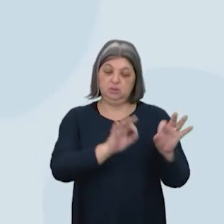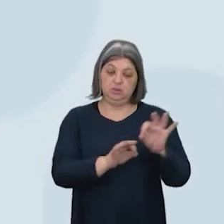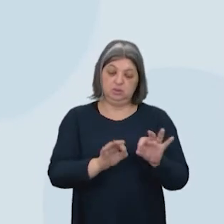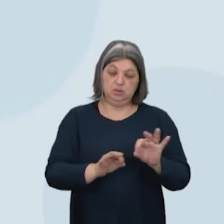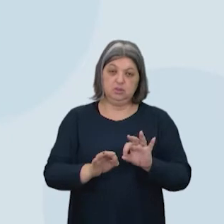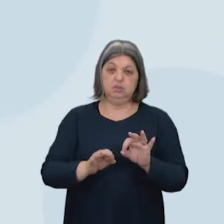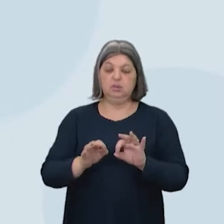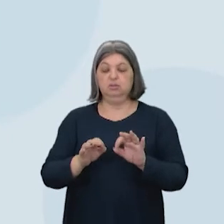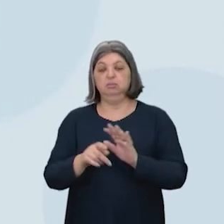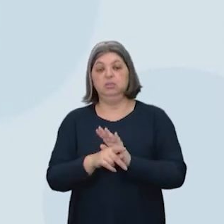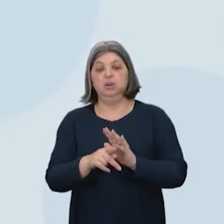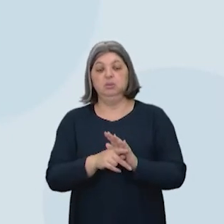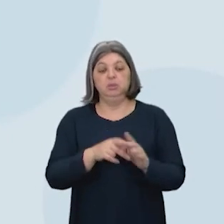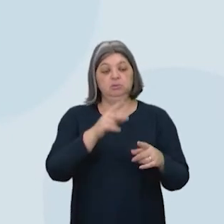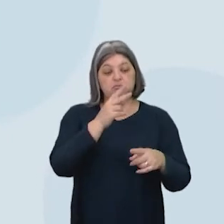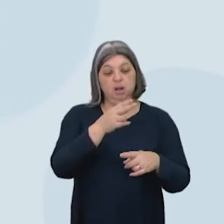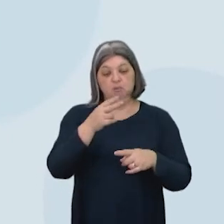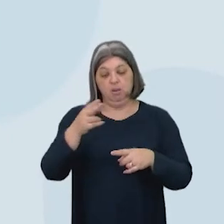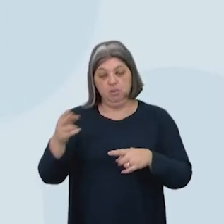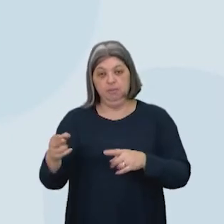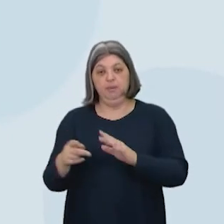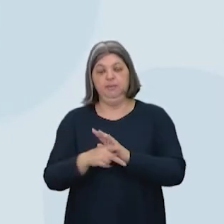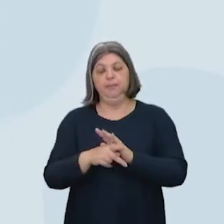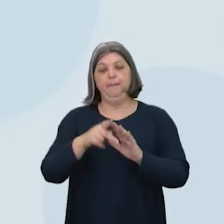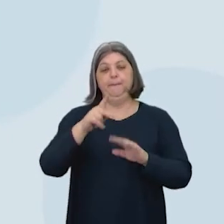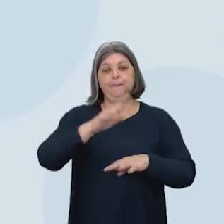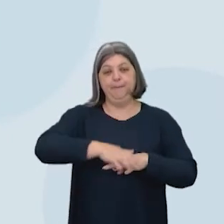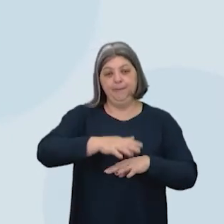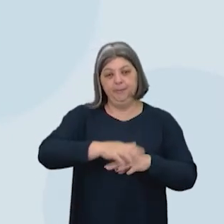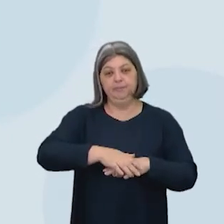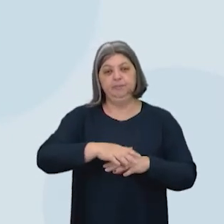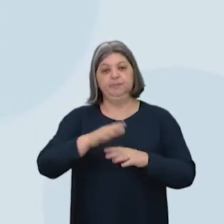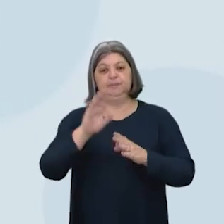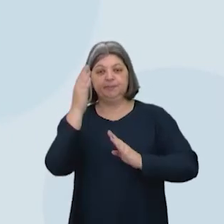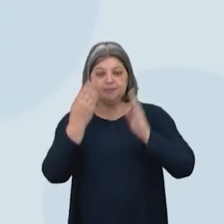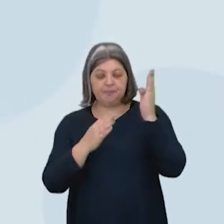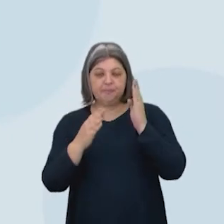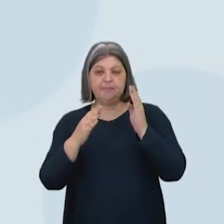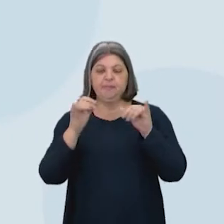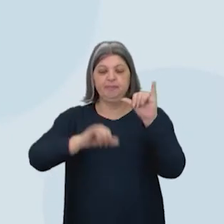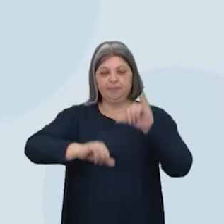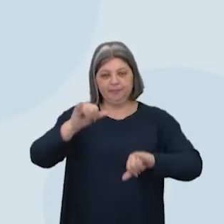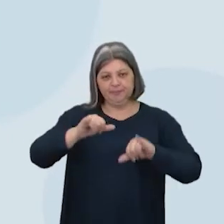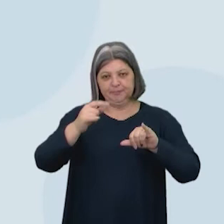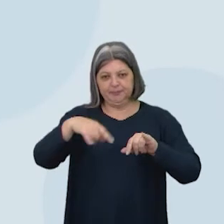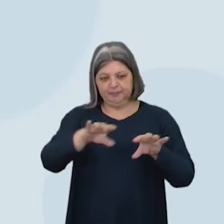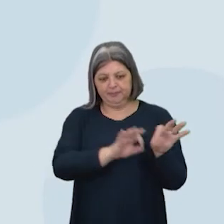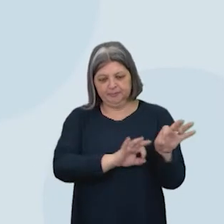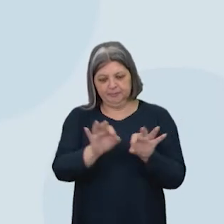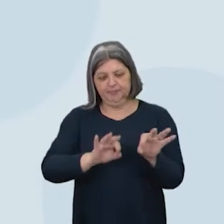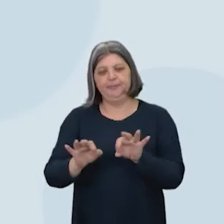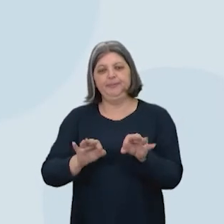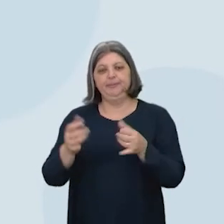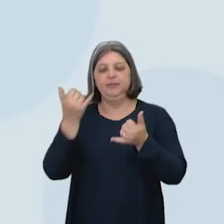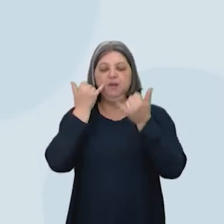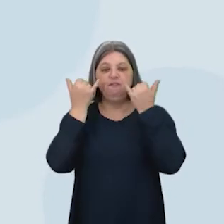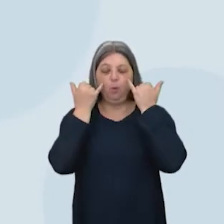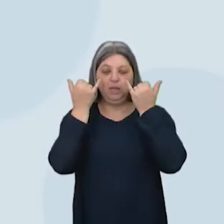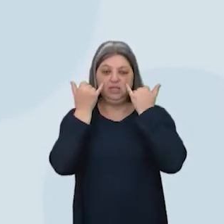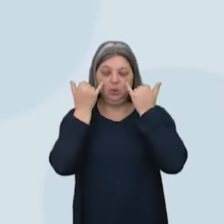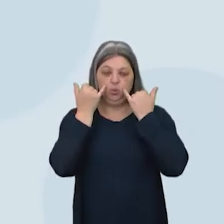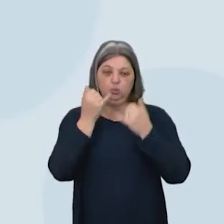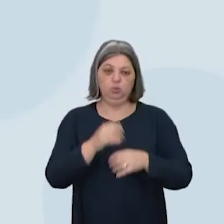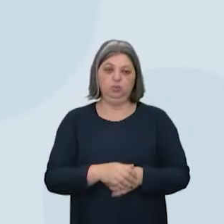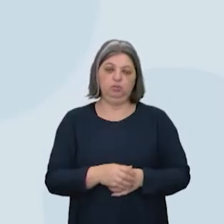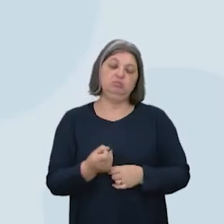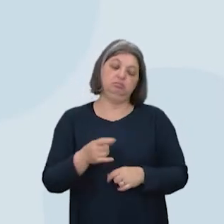pedacinho do caderno, esse é para matemática, esse para biologia, esse para química. Você organiza ali aquelas informações, né? Se você começar